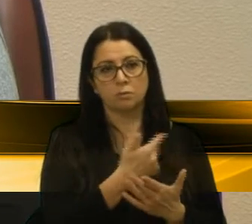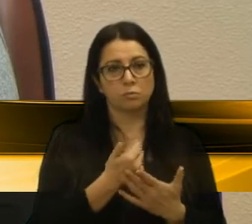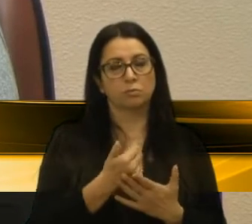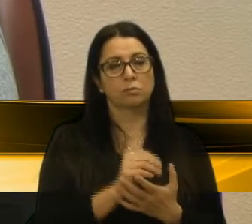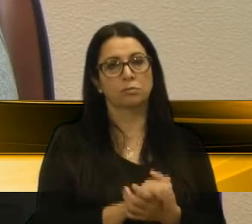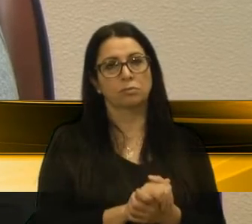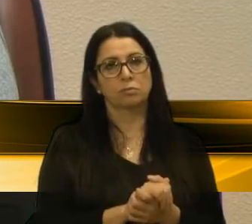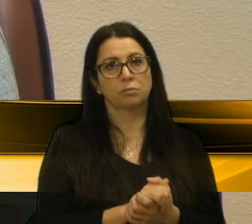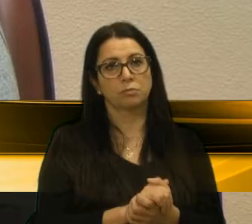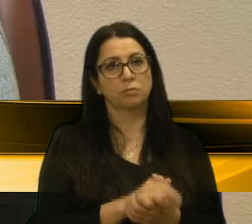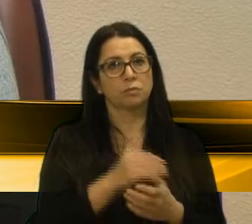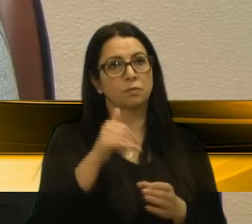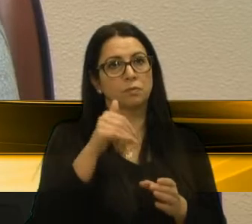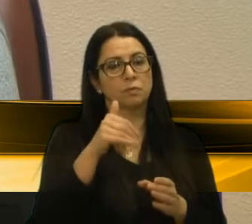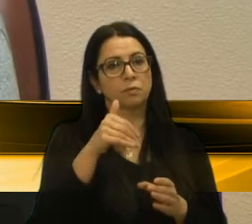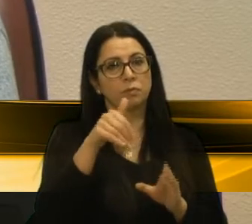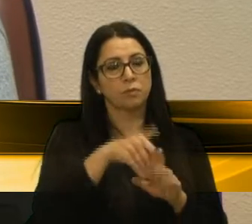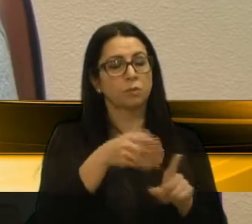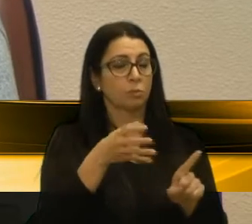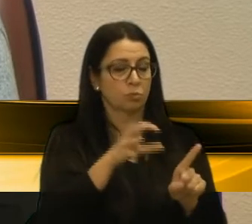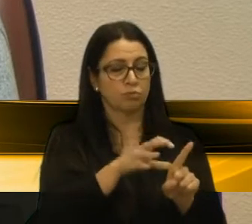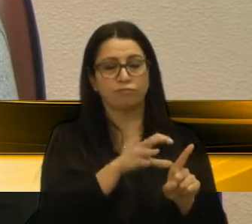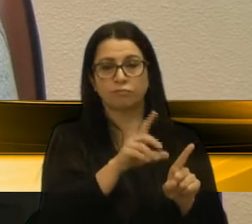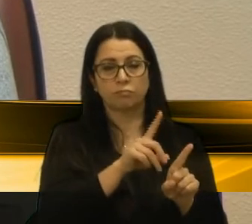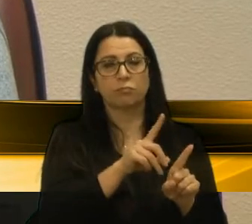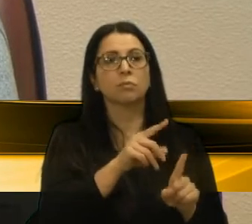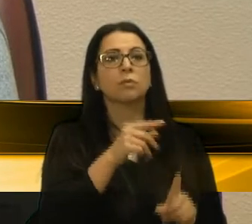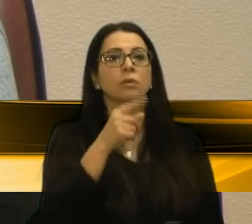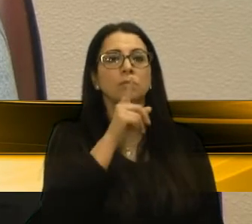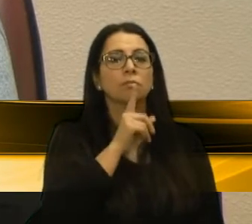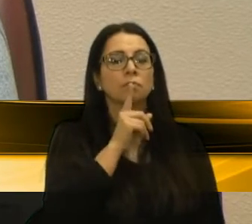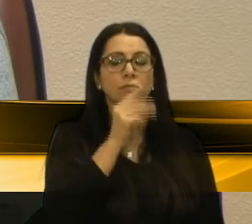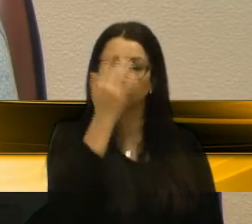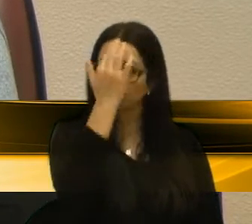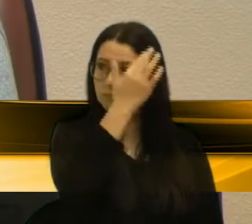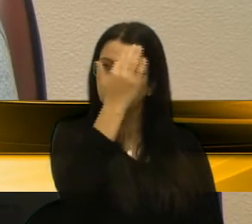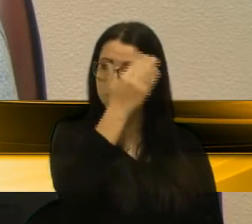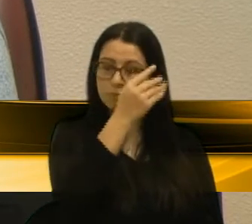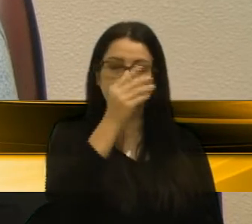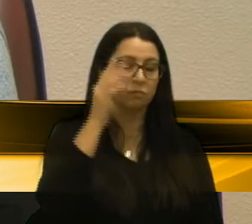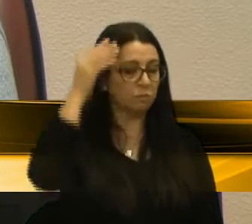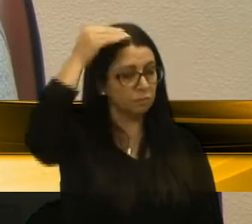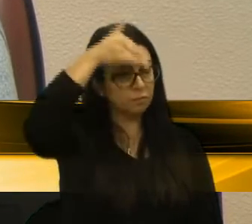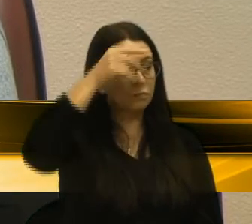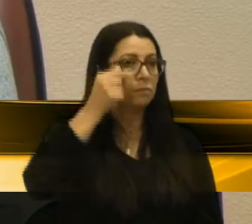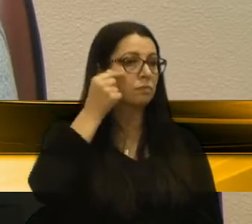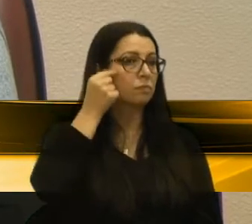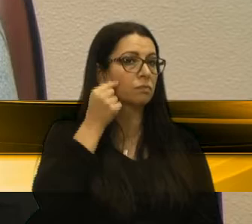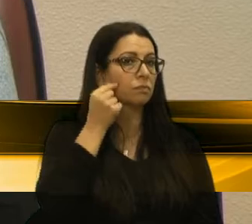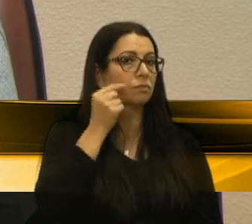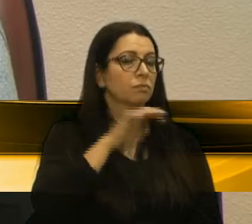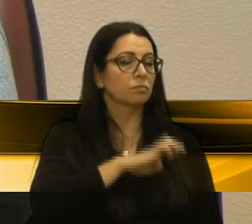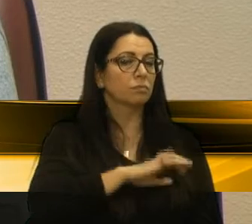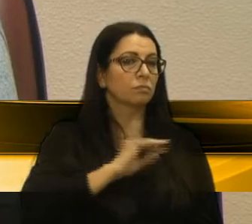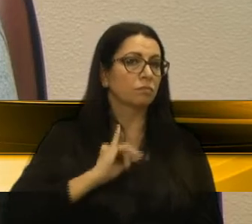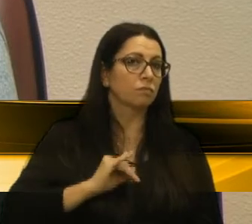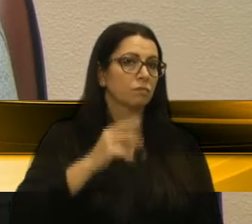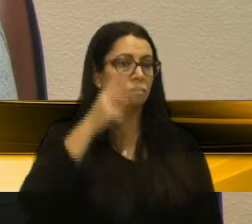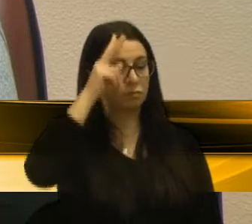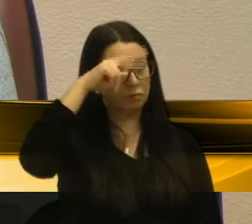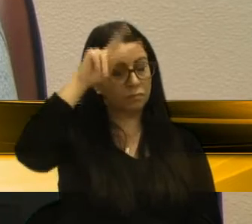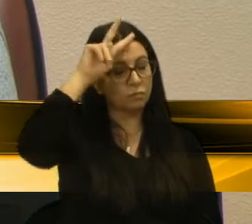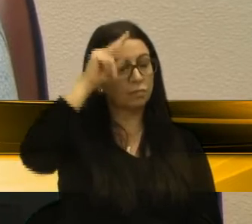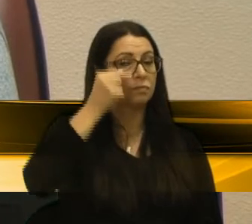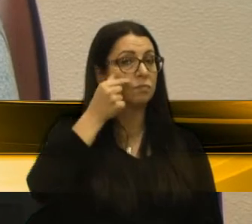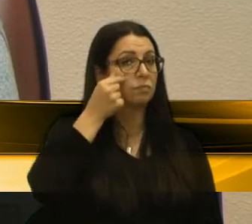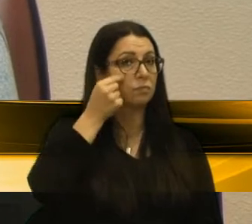maioria, votando pela rejeição, Alberto Menegúcia, Diló de Domênico, Alceu Tomé, Arlindo Bandeira, Ed Carlos, Edson da Rosa, Eloy